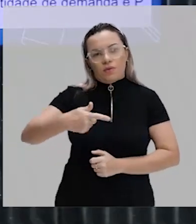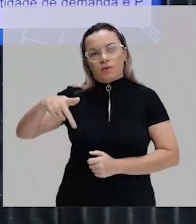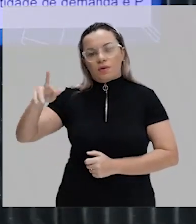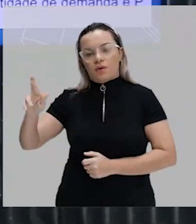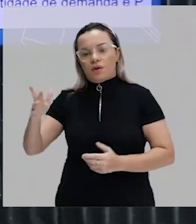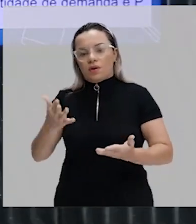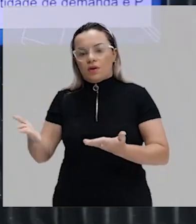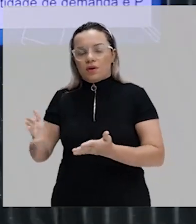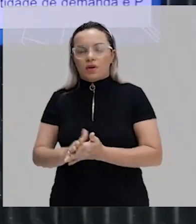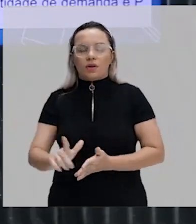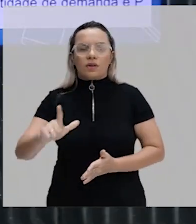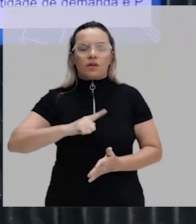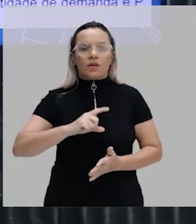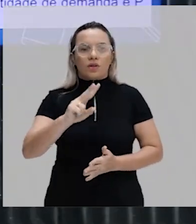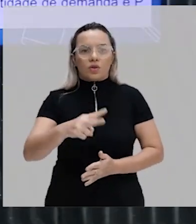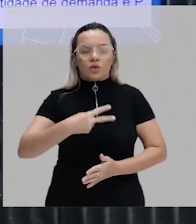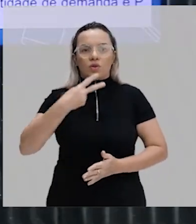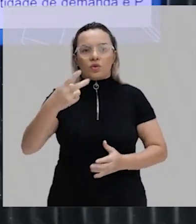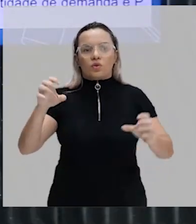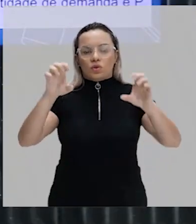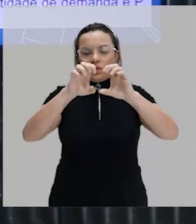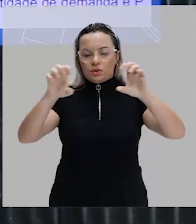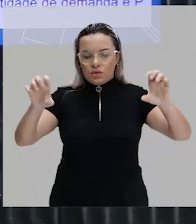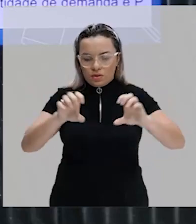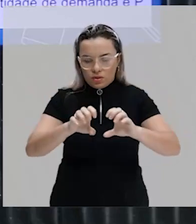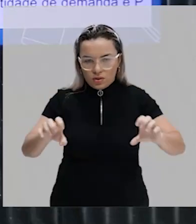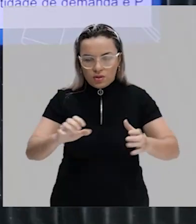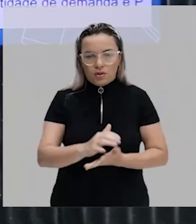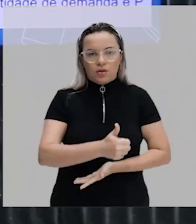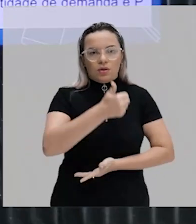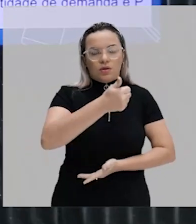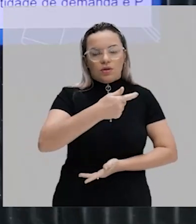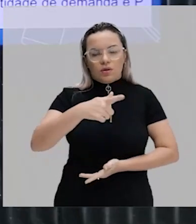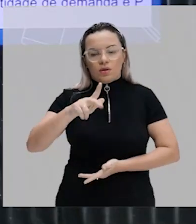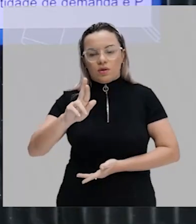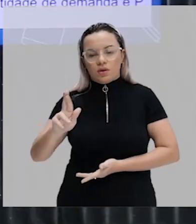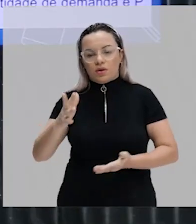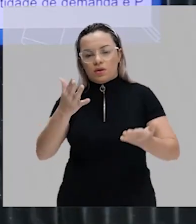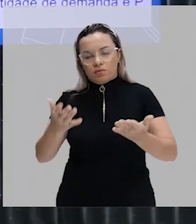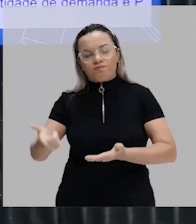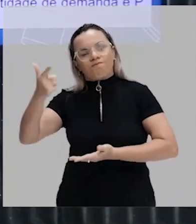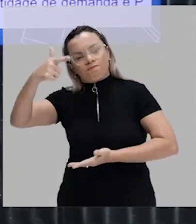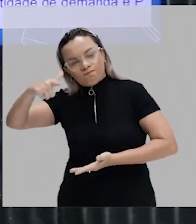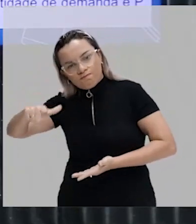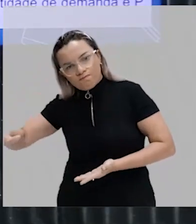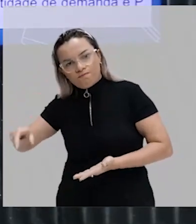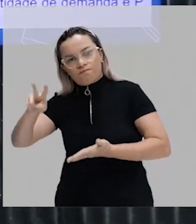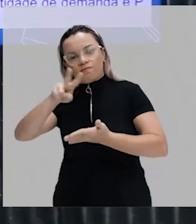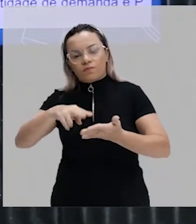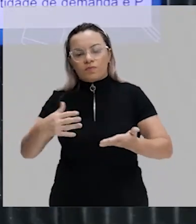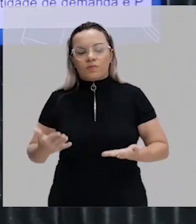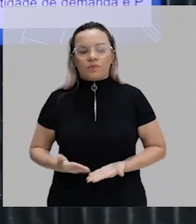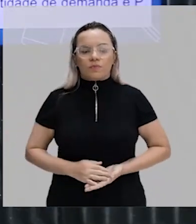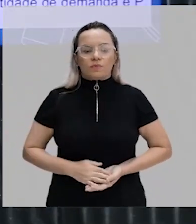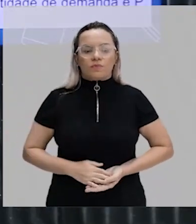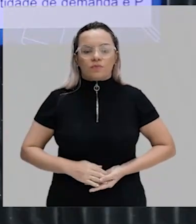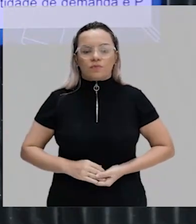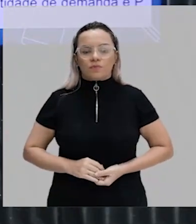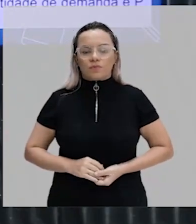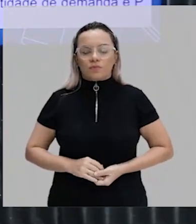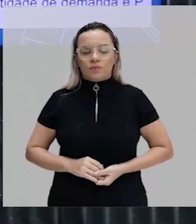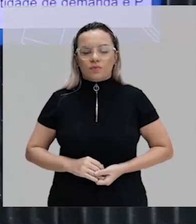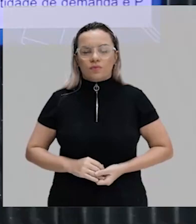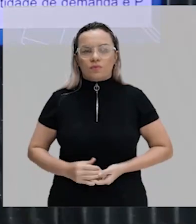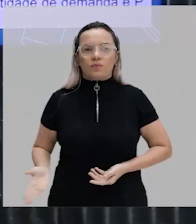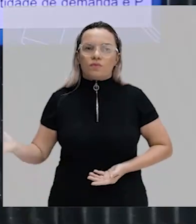equações de primeiro grau, tá? Repetindo, QO menos 20 mais 4P e QD, 46 menos